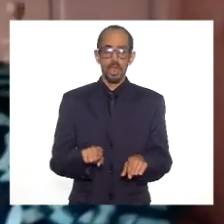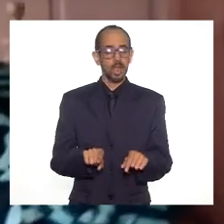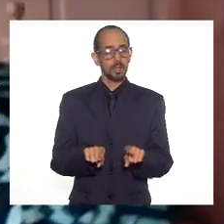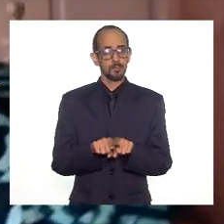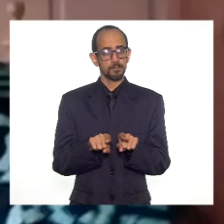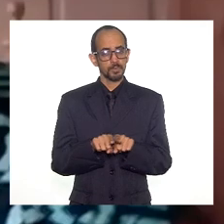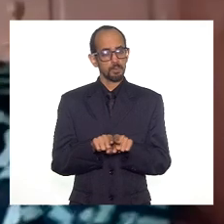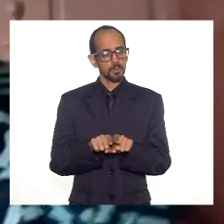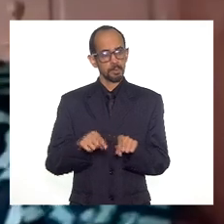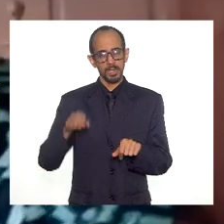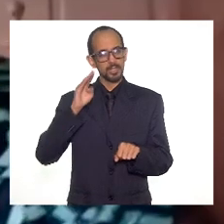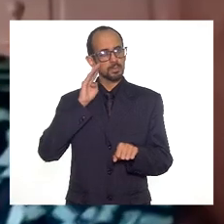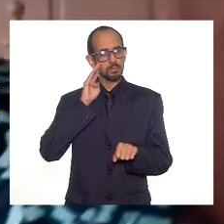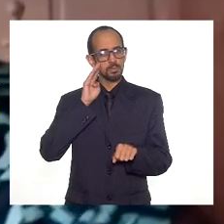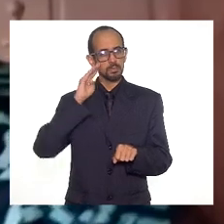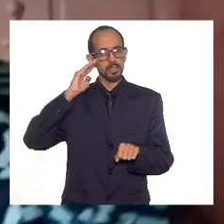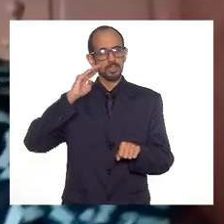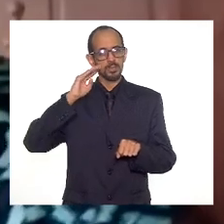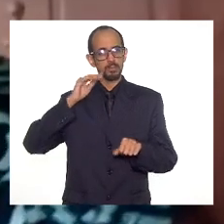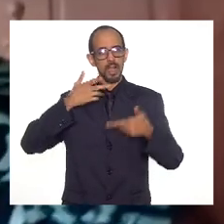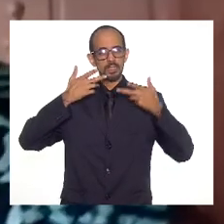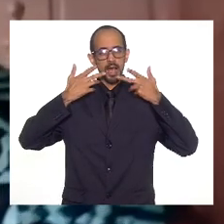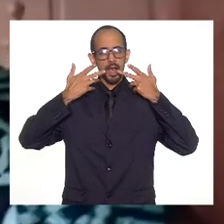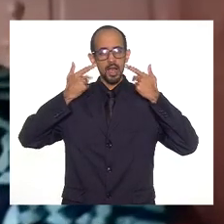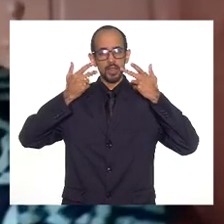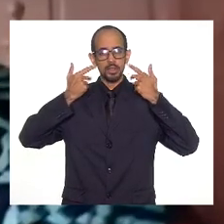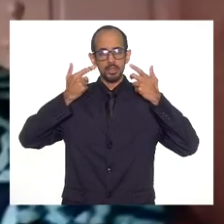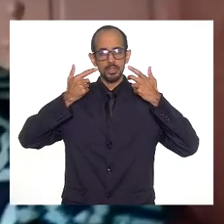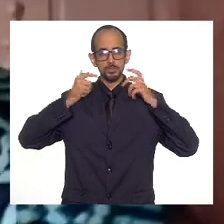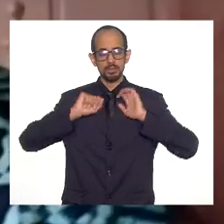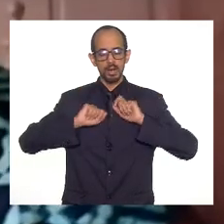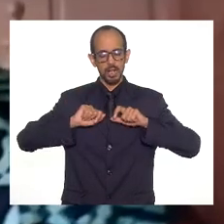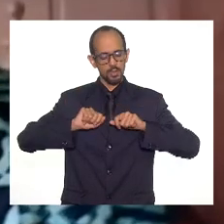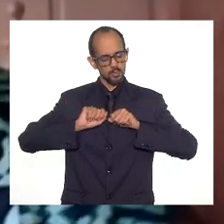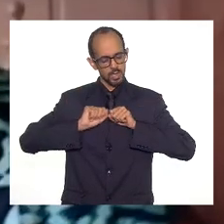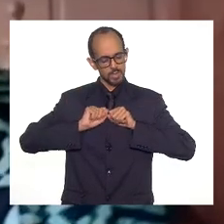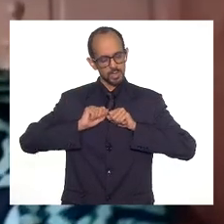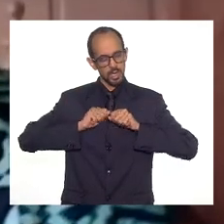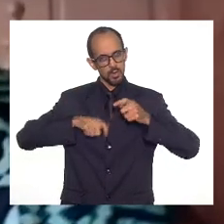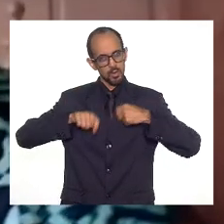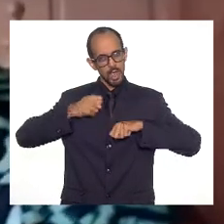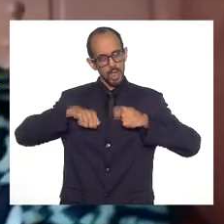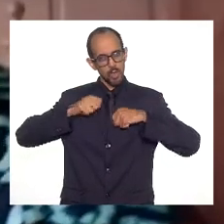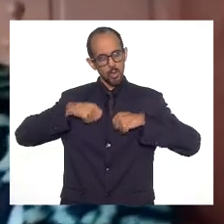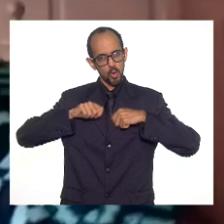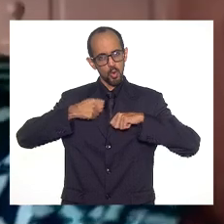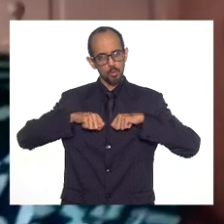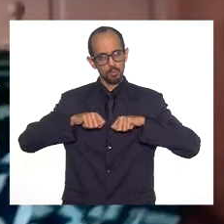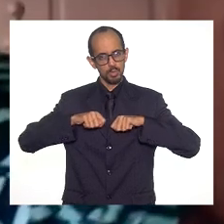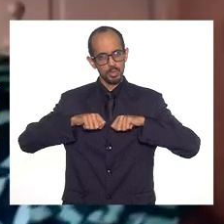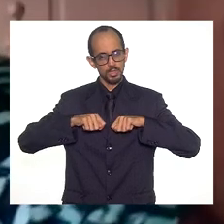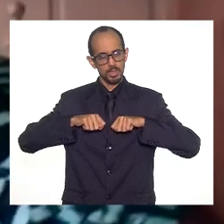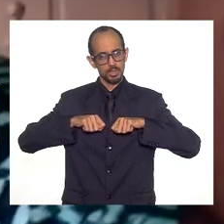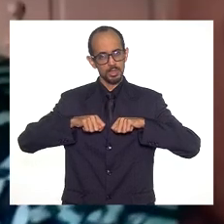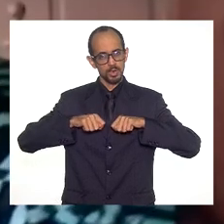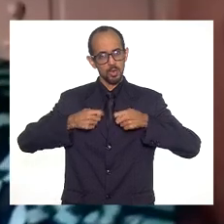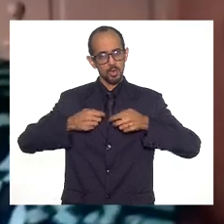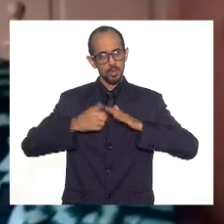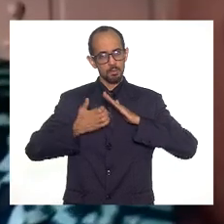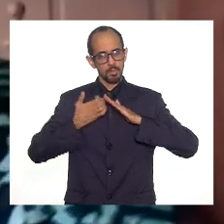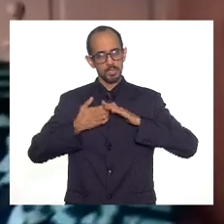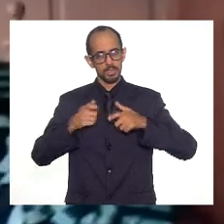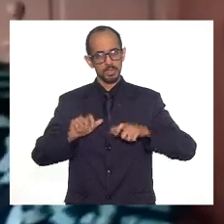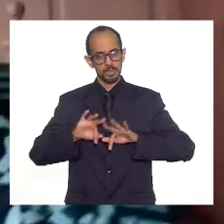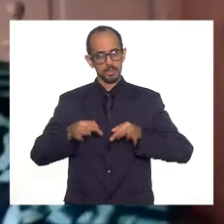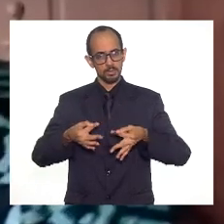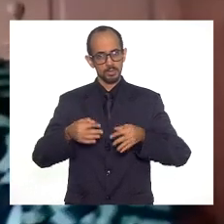no sentido de fomentar a economia a partir dos pequenos empreendimentos e de garantir a subsistência das